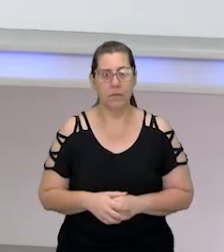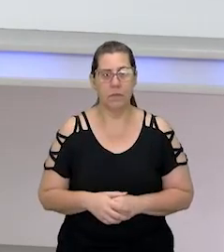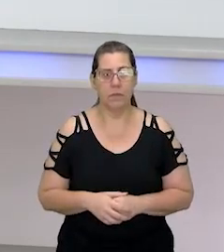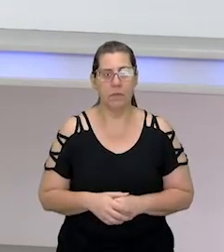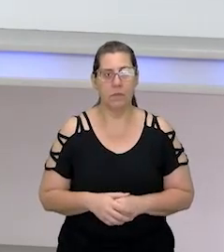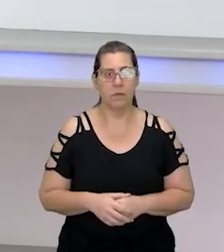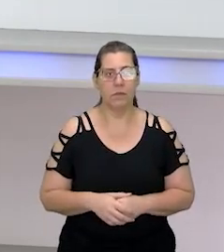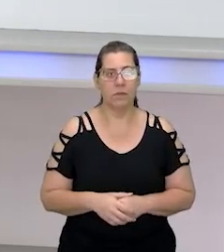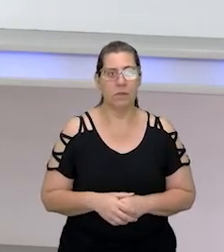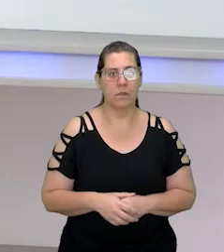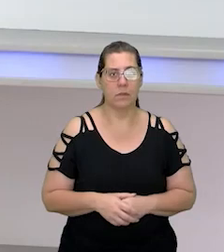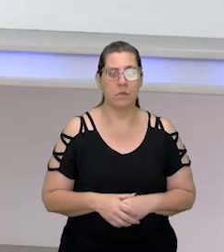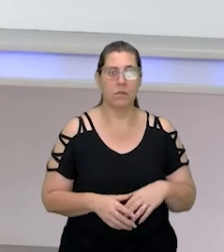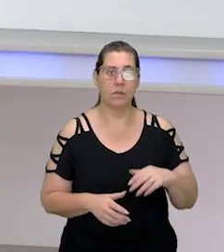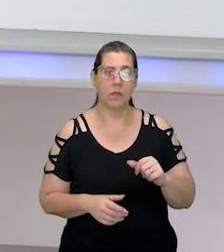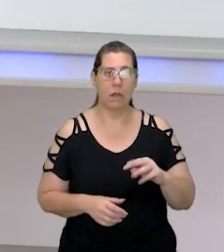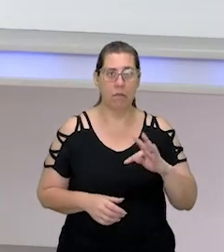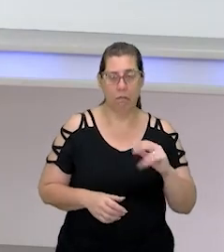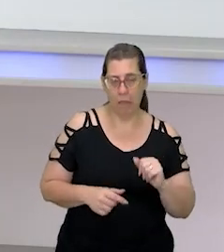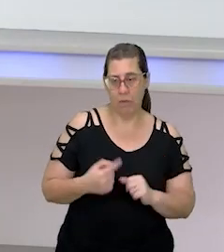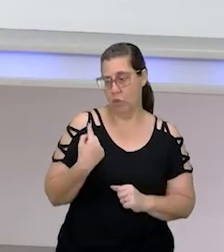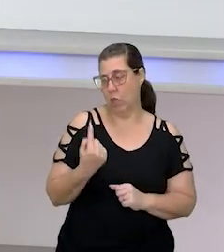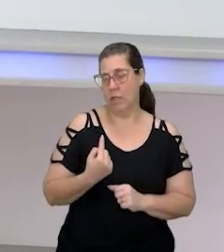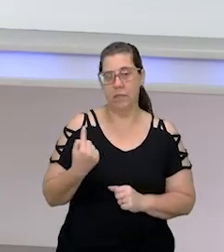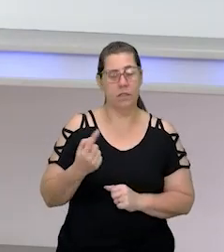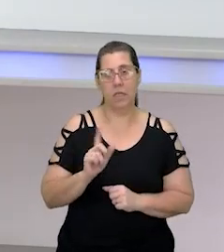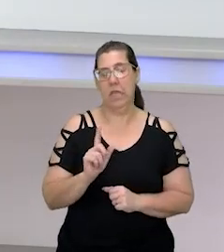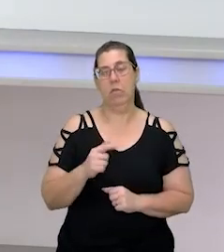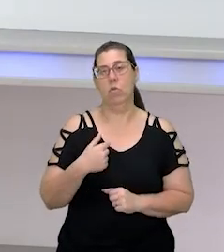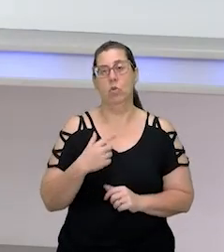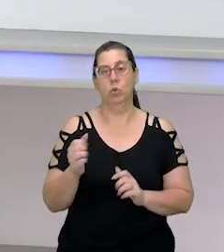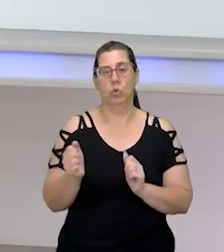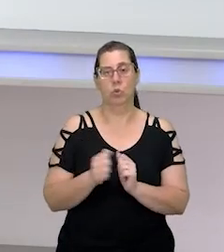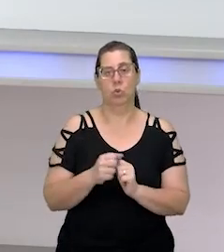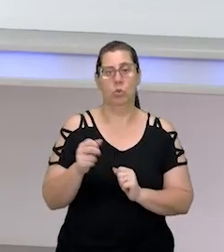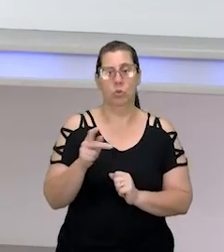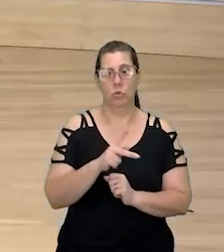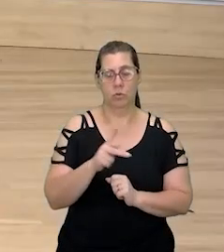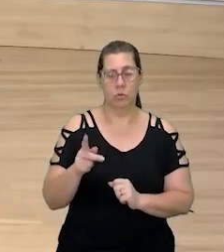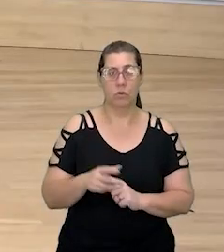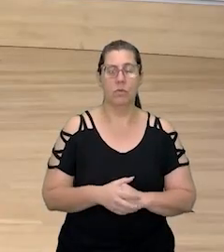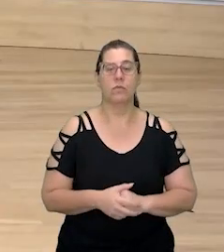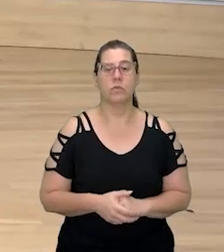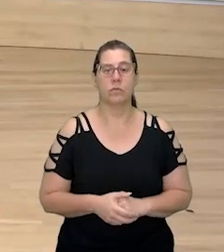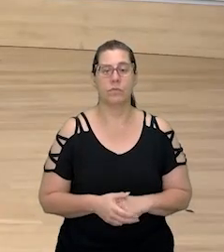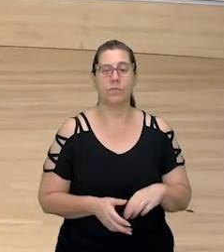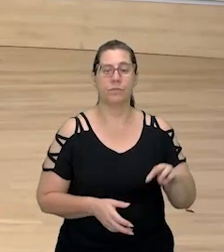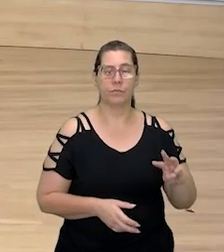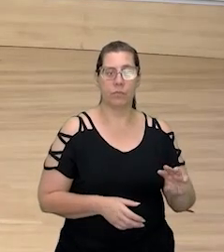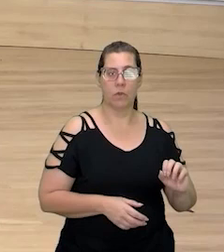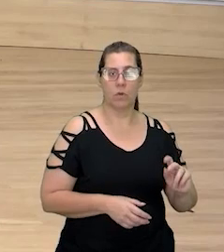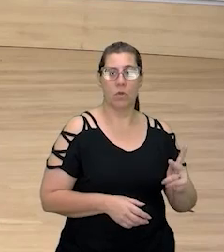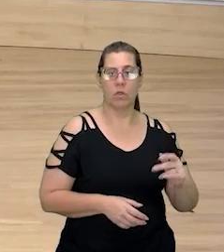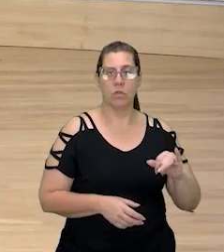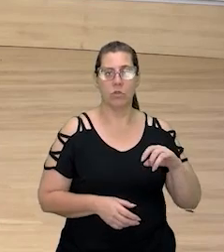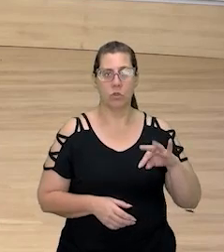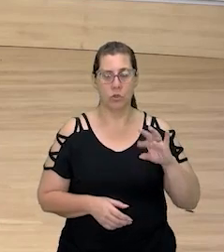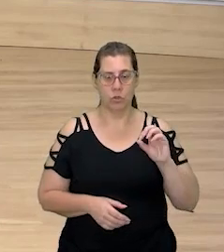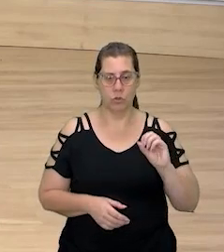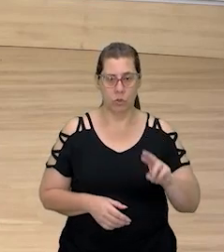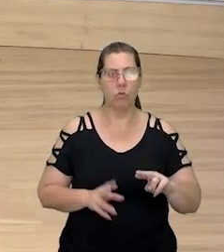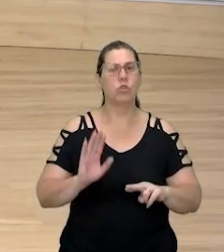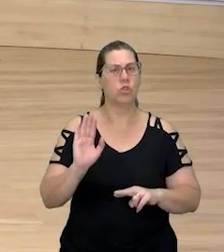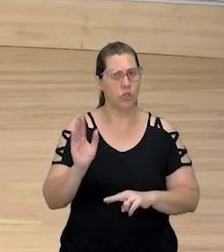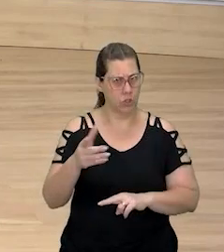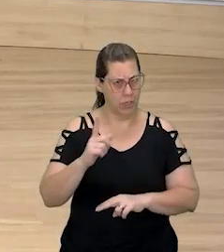catar, eu não estou sozinha, eu estou com o professor sensei Washington, já esteve aqui com a gente no nosso Se Liga na